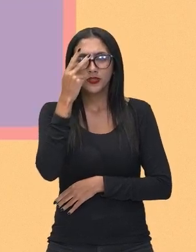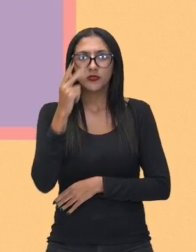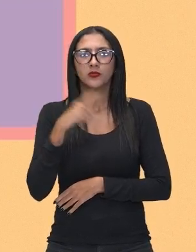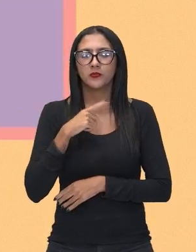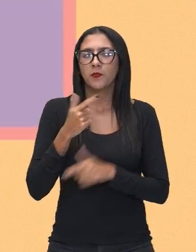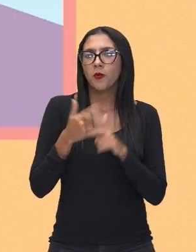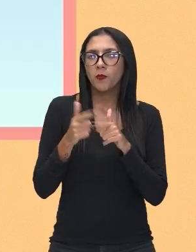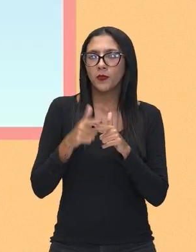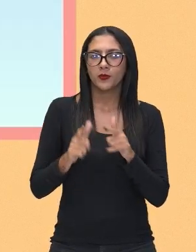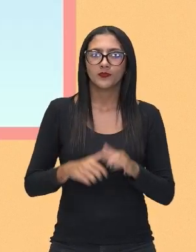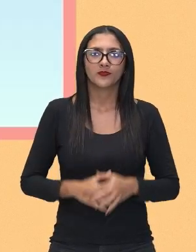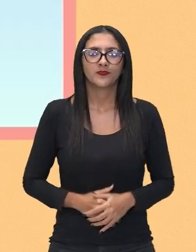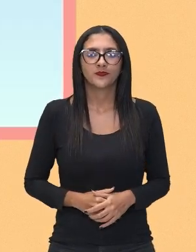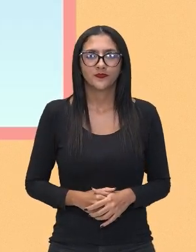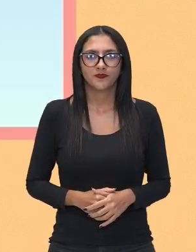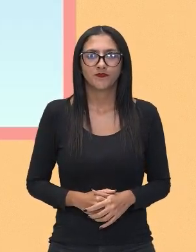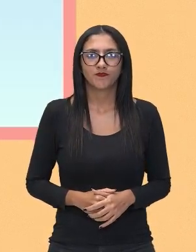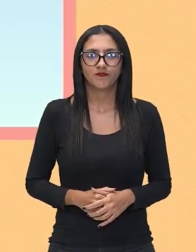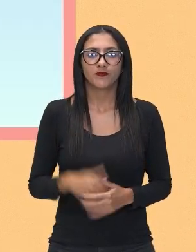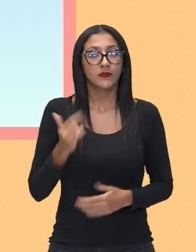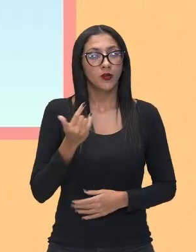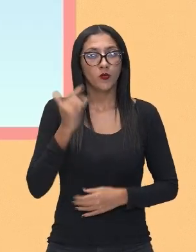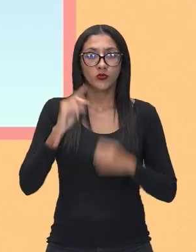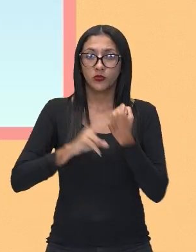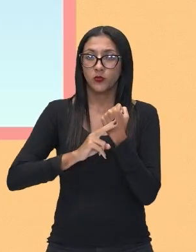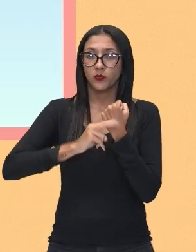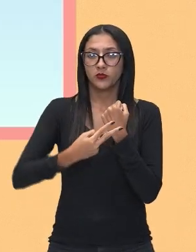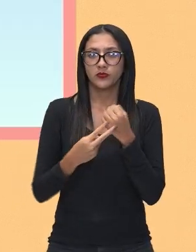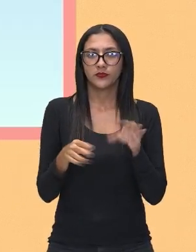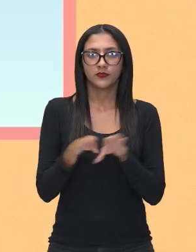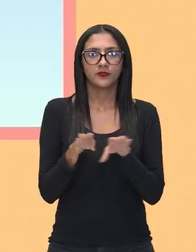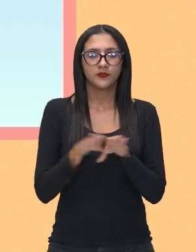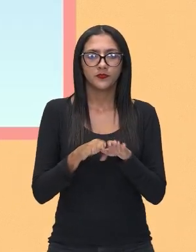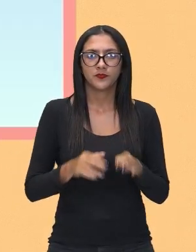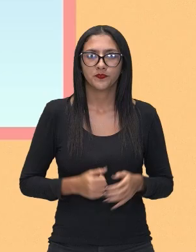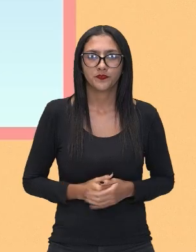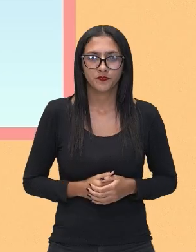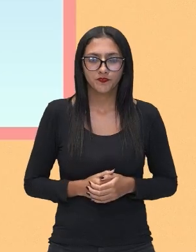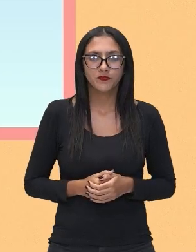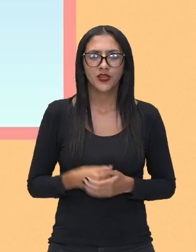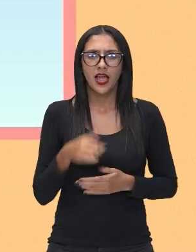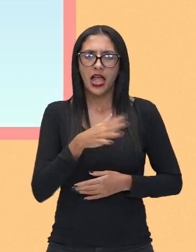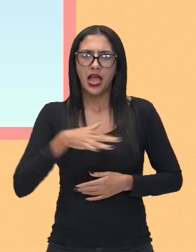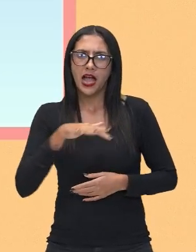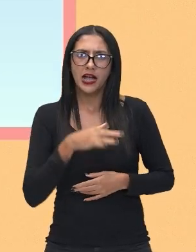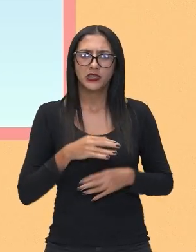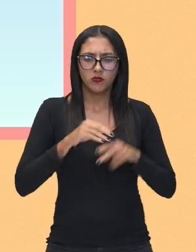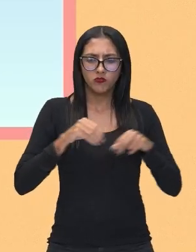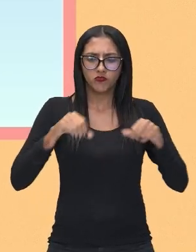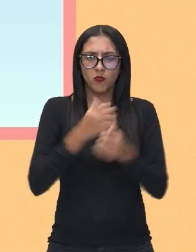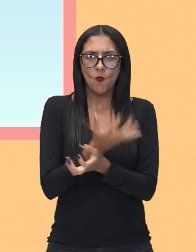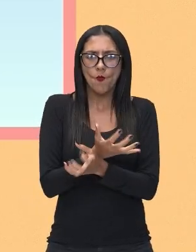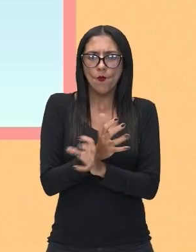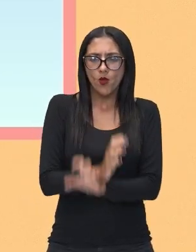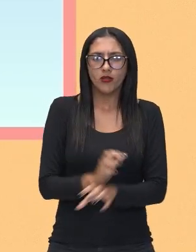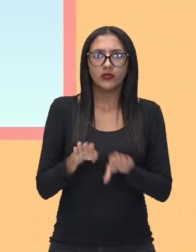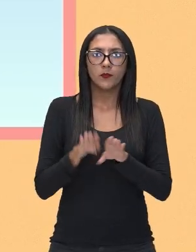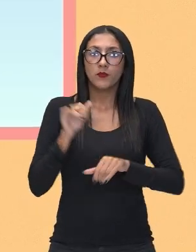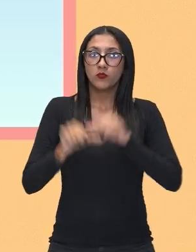oceanos. Outras consequências do aquecimento global são a desertificação, alteração do regime das